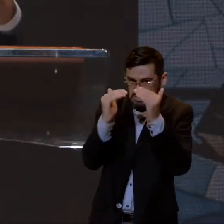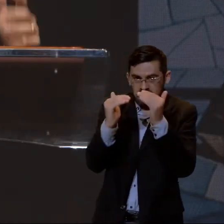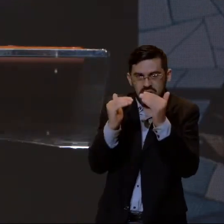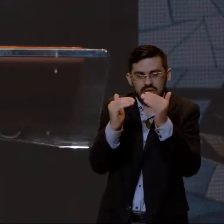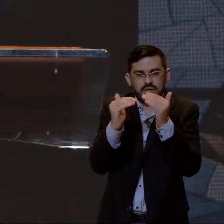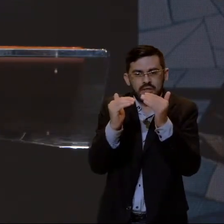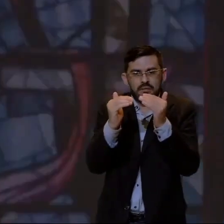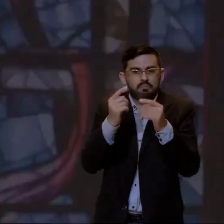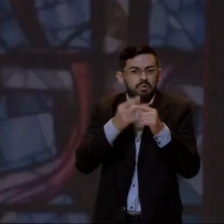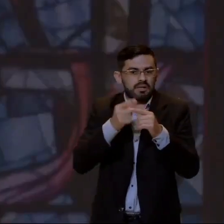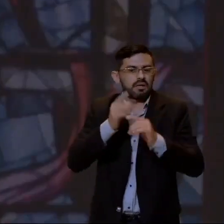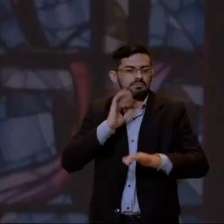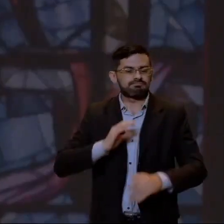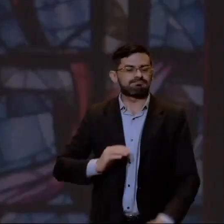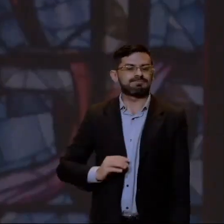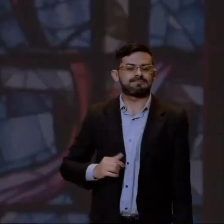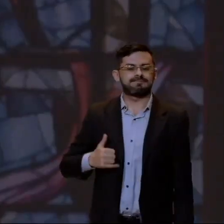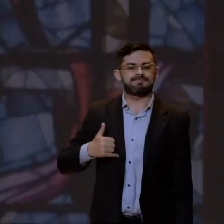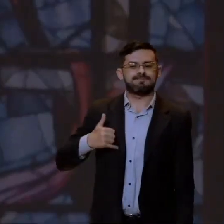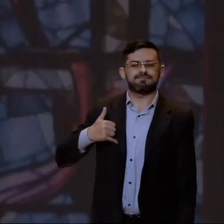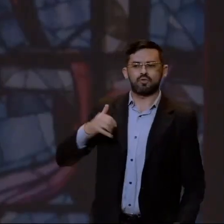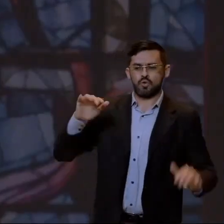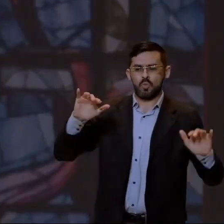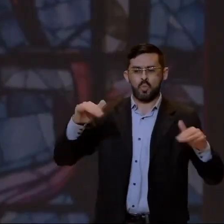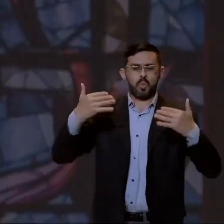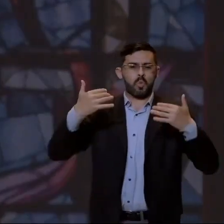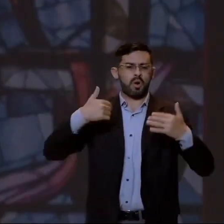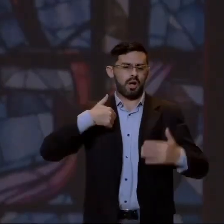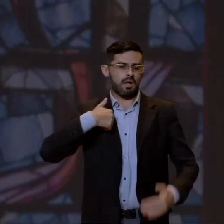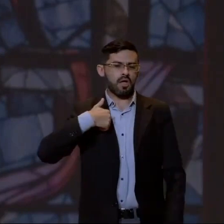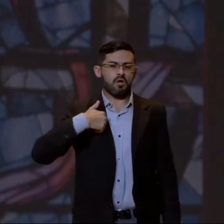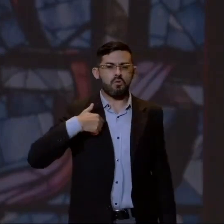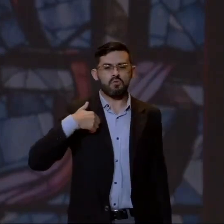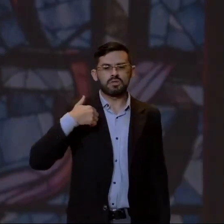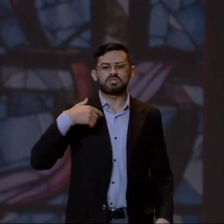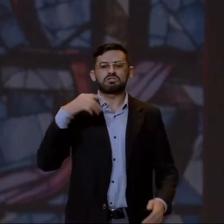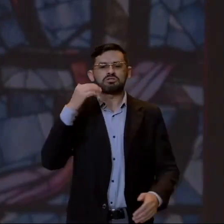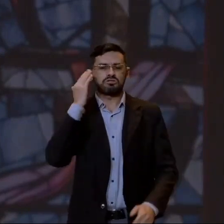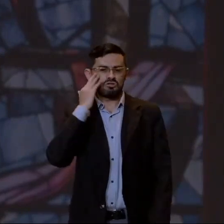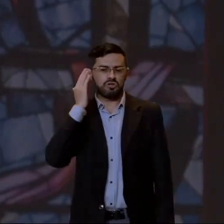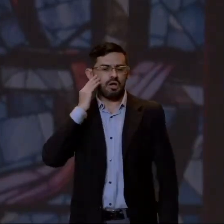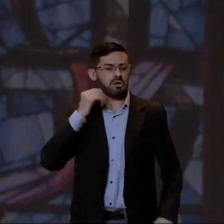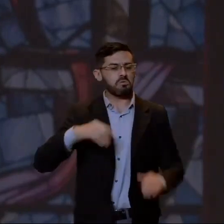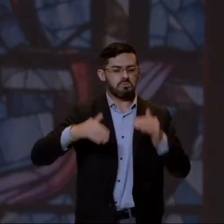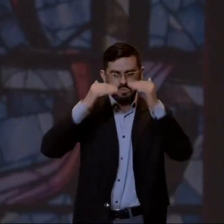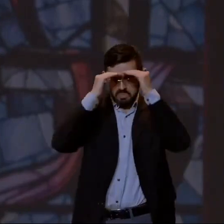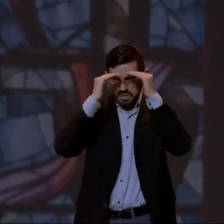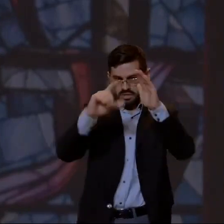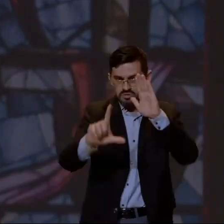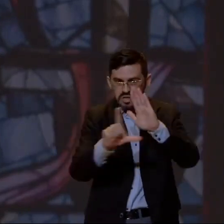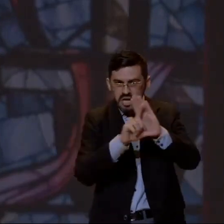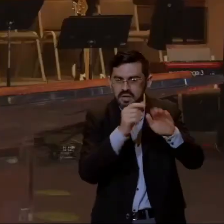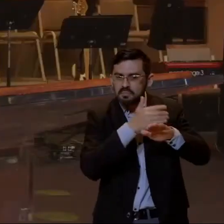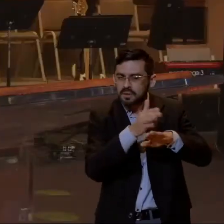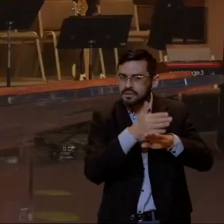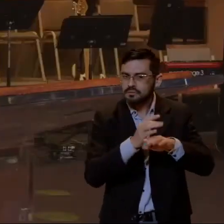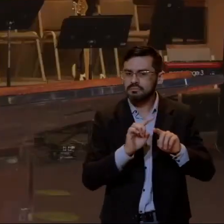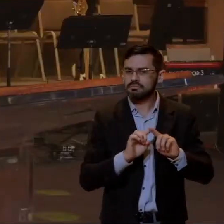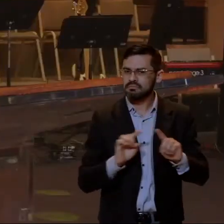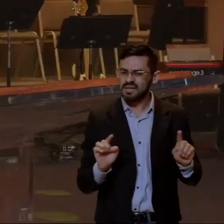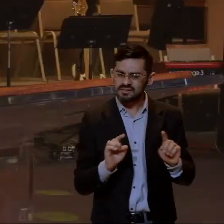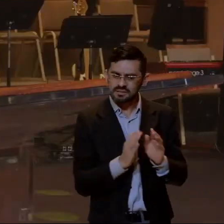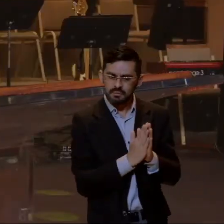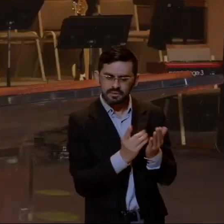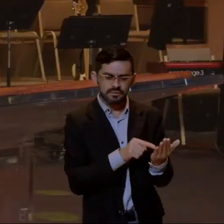um status social, como alguém que se destaca numa posição social. Mas a Bíblia mostra